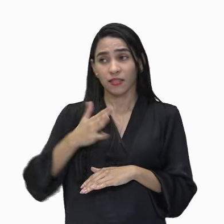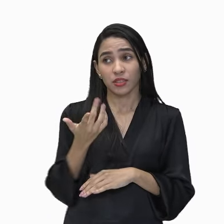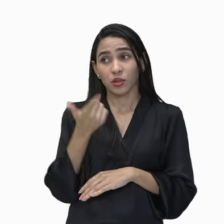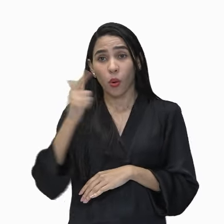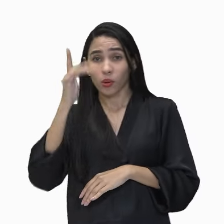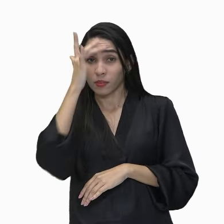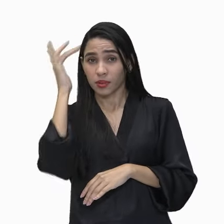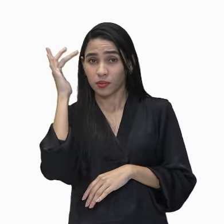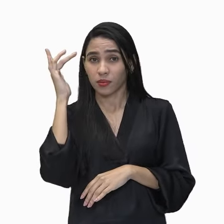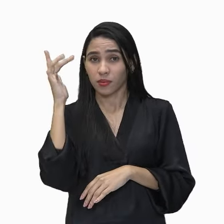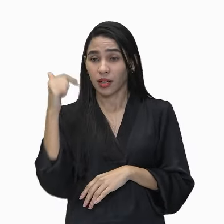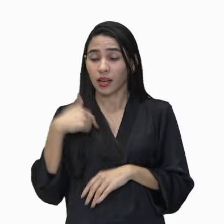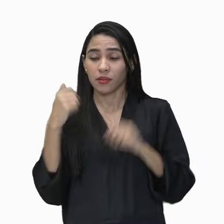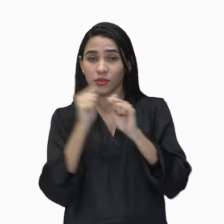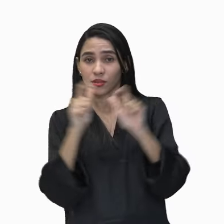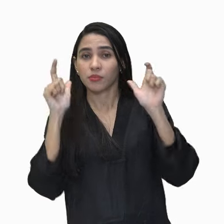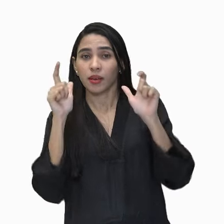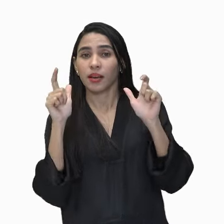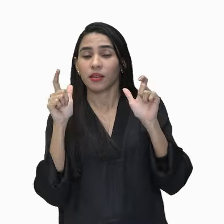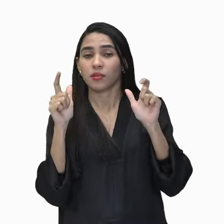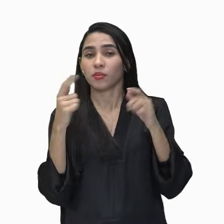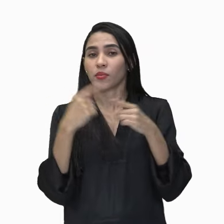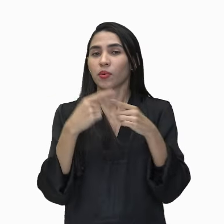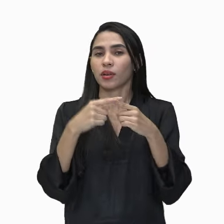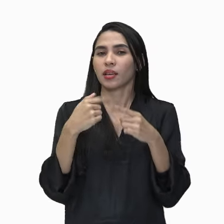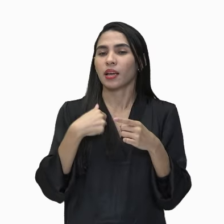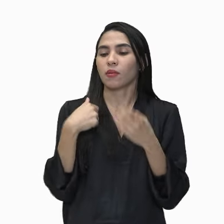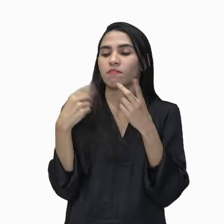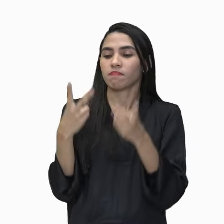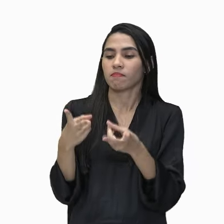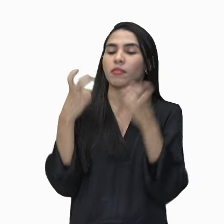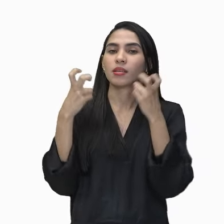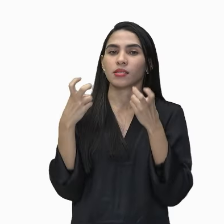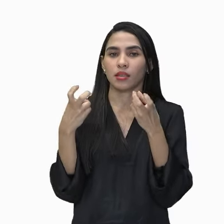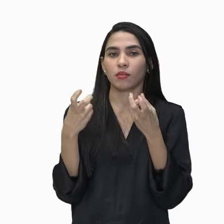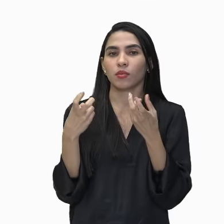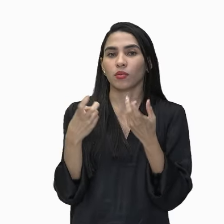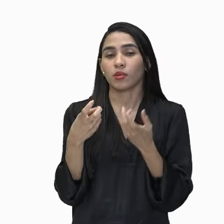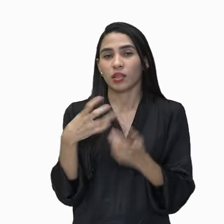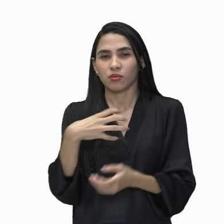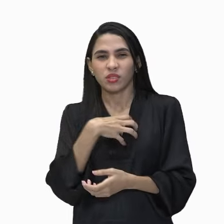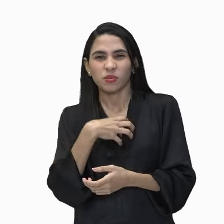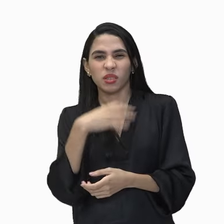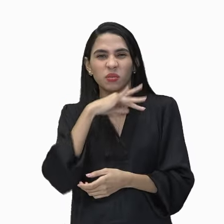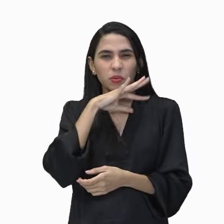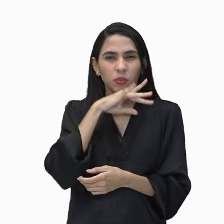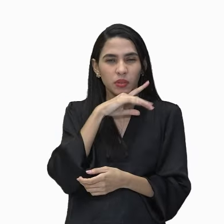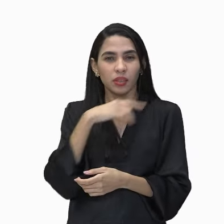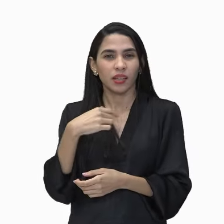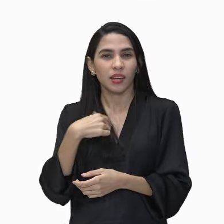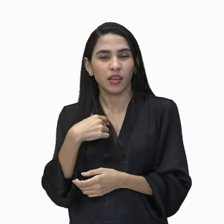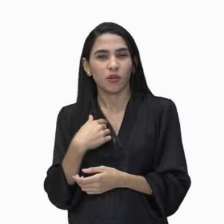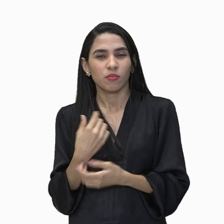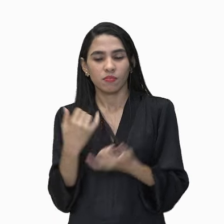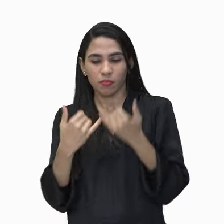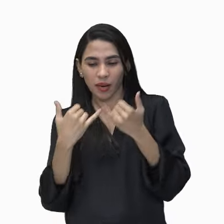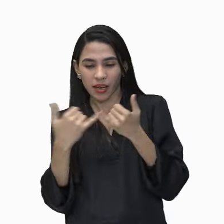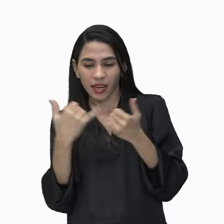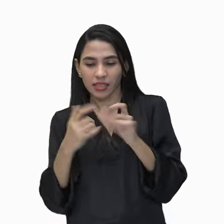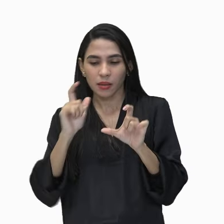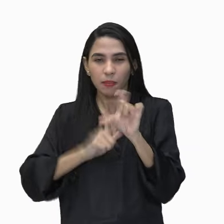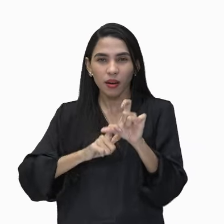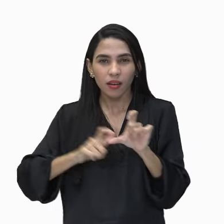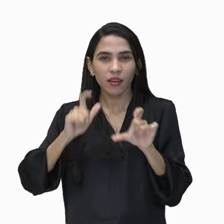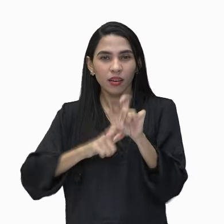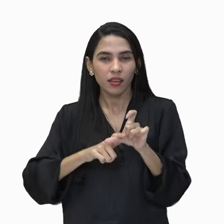outro? Eu desperto dessa existência inautêntica quando eu percebo, através da angústia, o quanto eu me dissolvi em